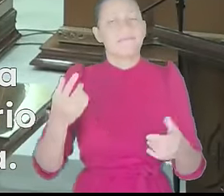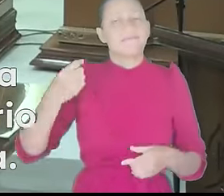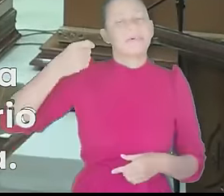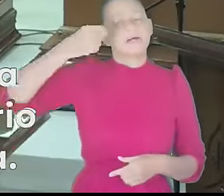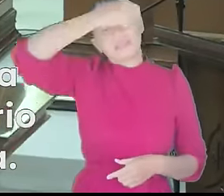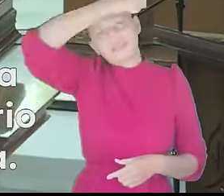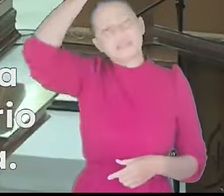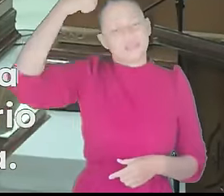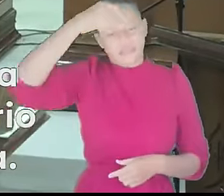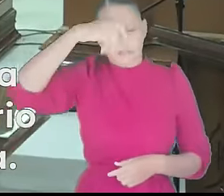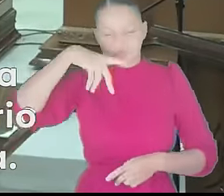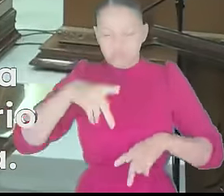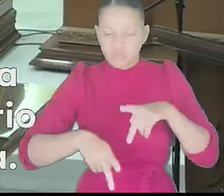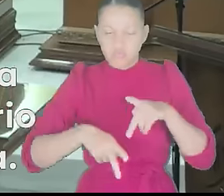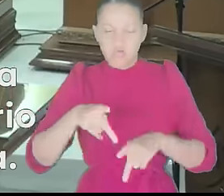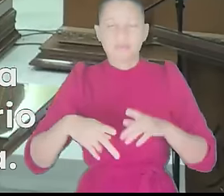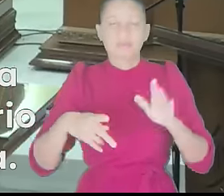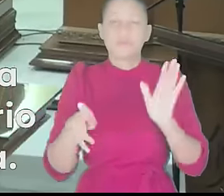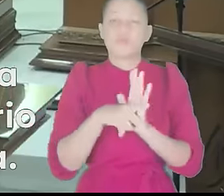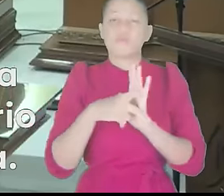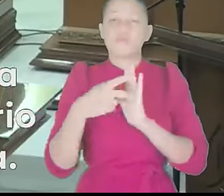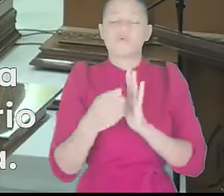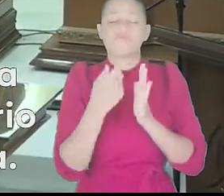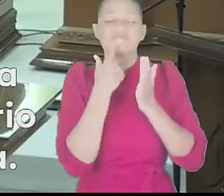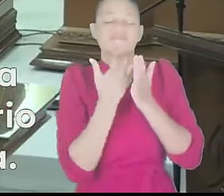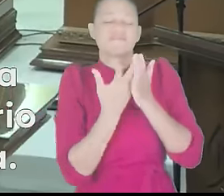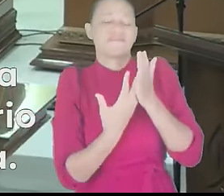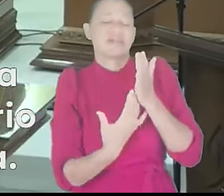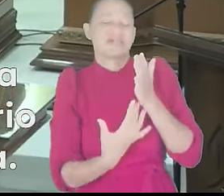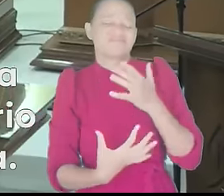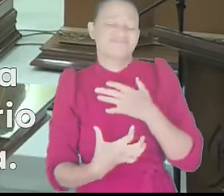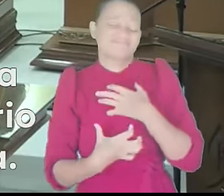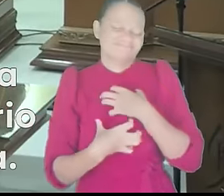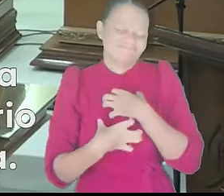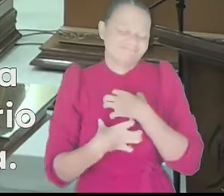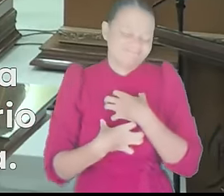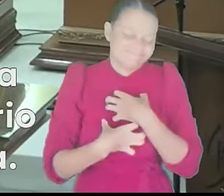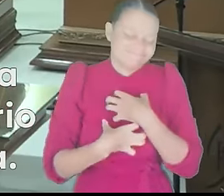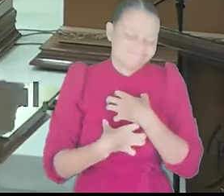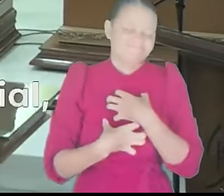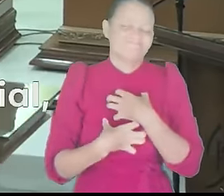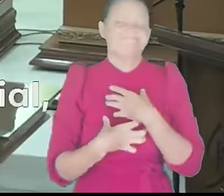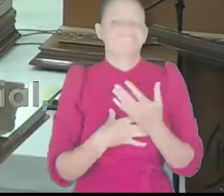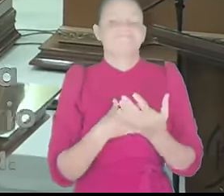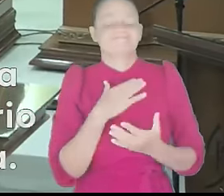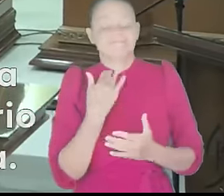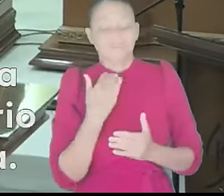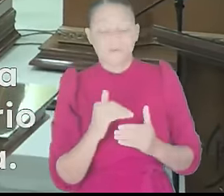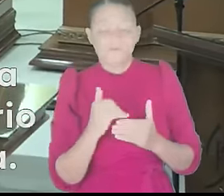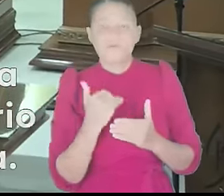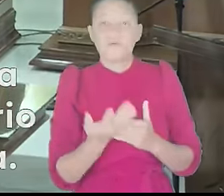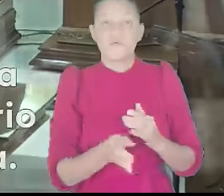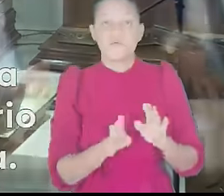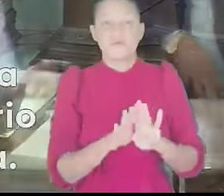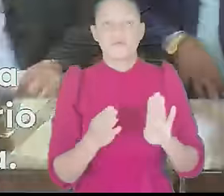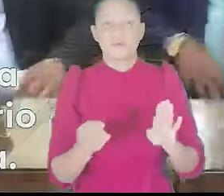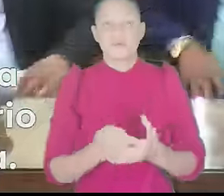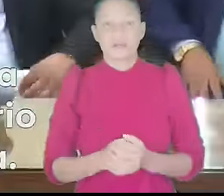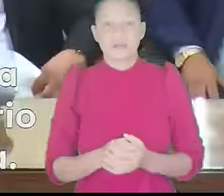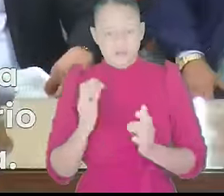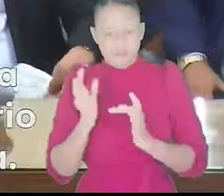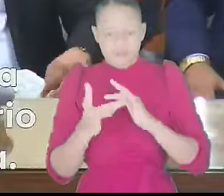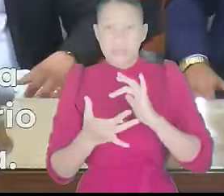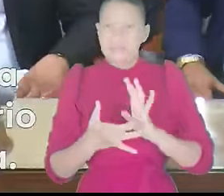povo pelo seu próprio sangue, padeceu fora da porta. Para aí um pouquinho. Jesus, para santificar o